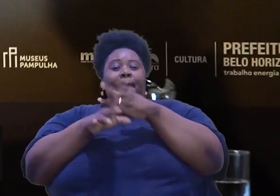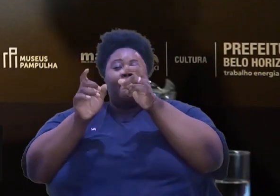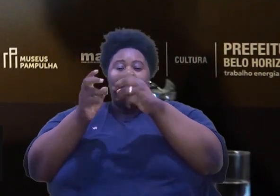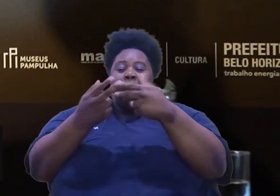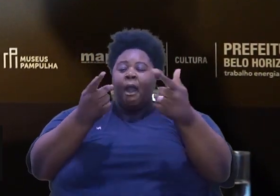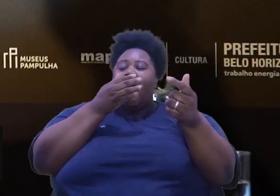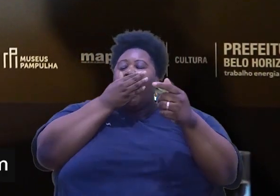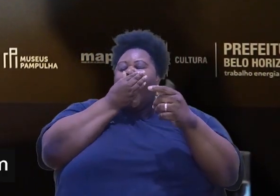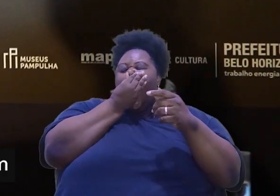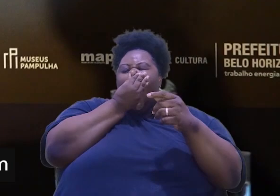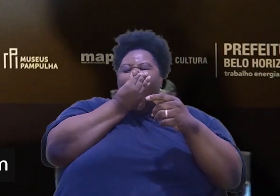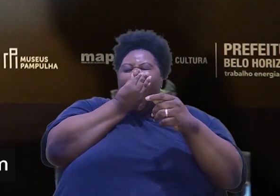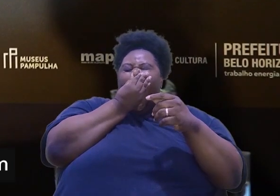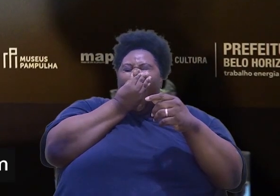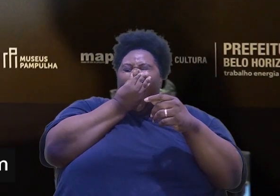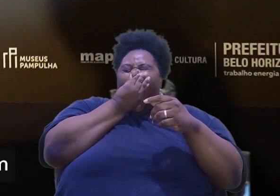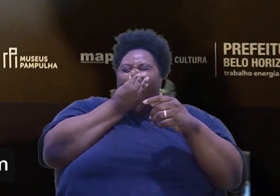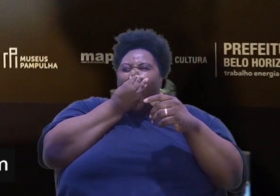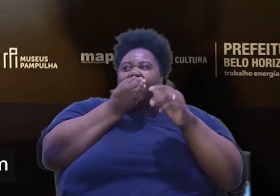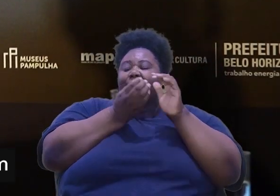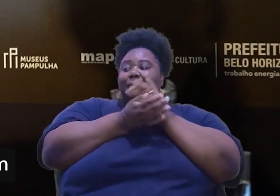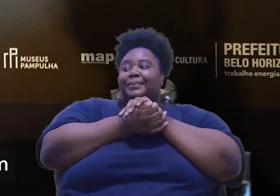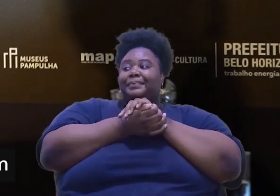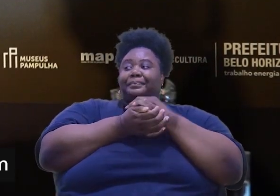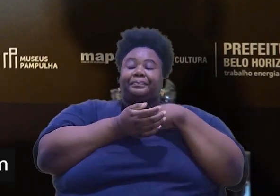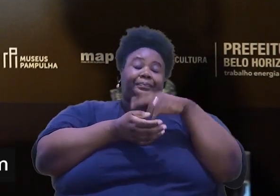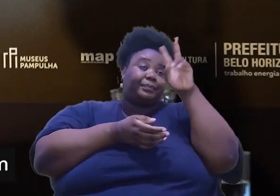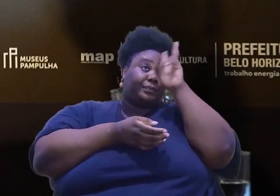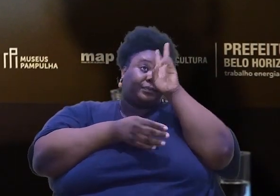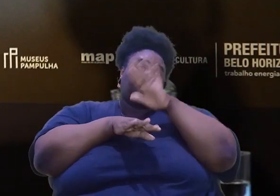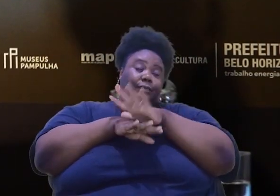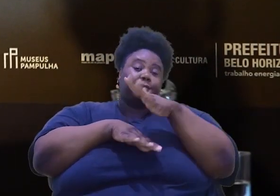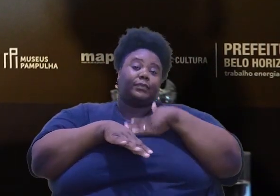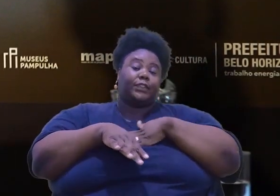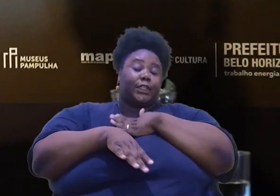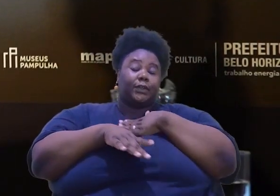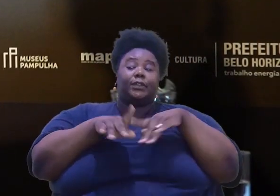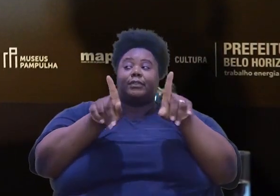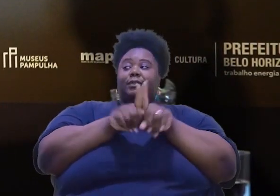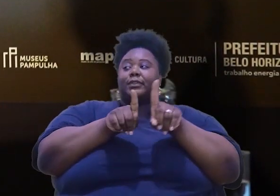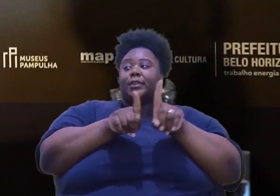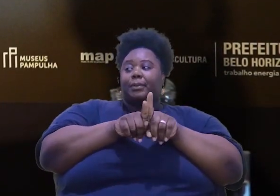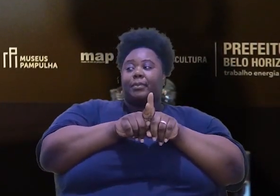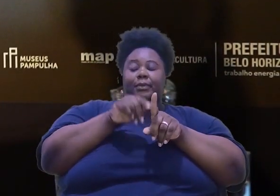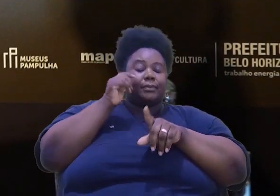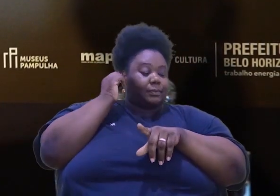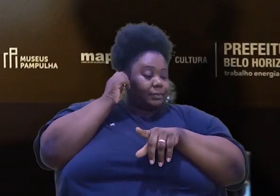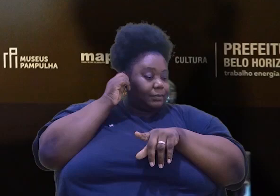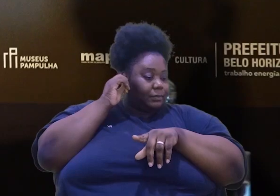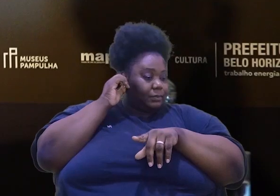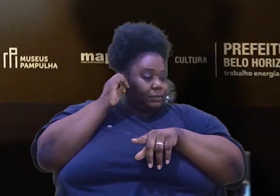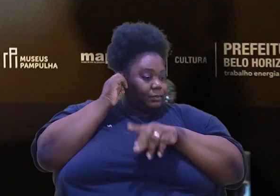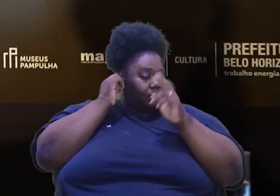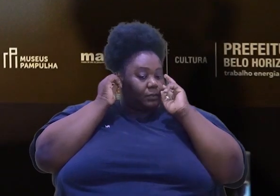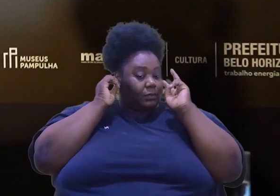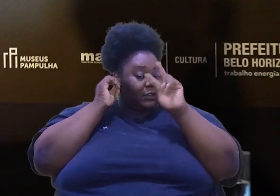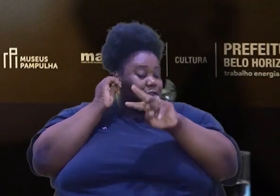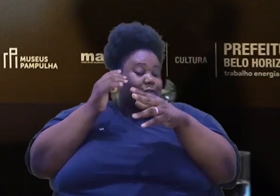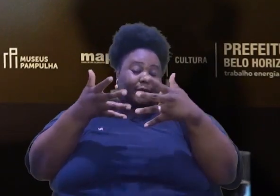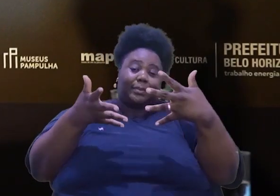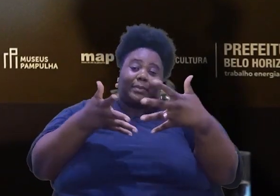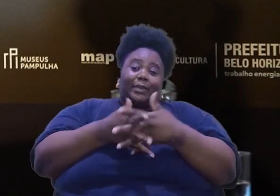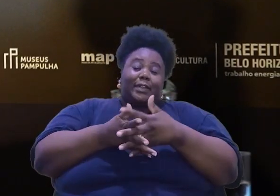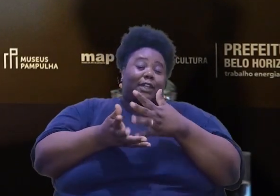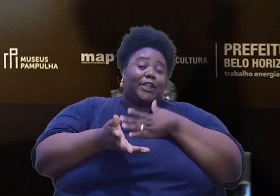tal. E a época que ele mais gostava também era a época que de ver presépio. Ele não